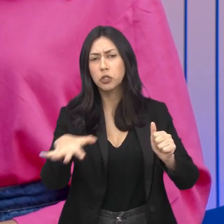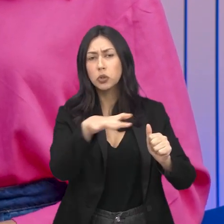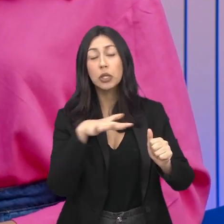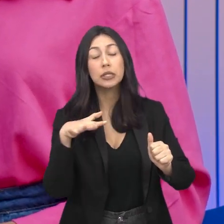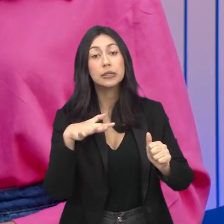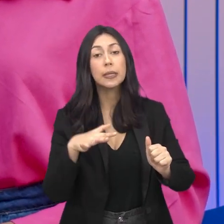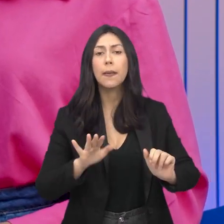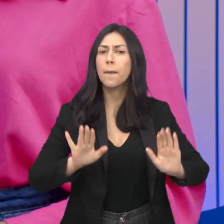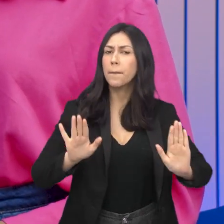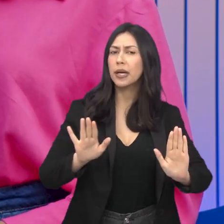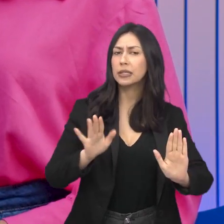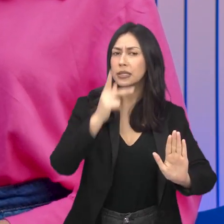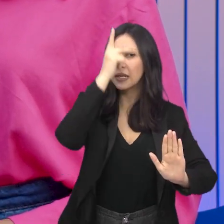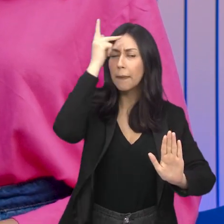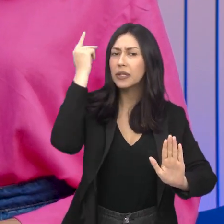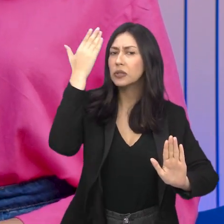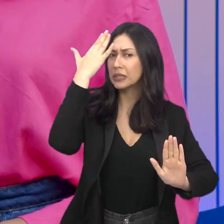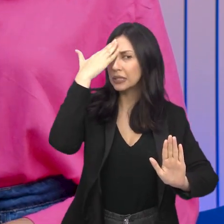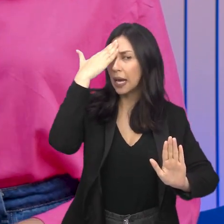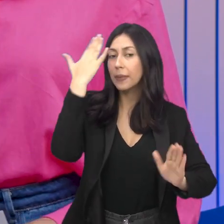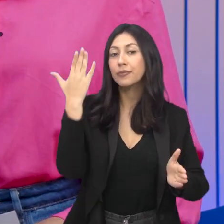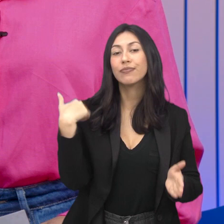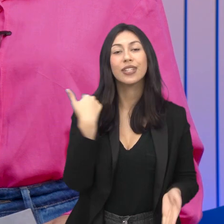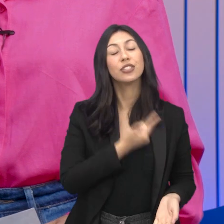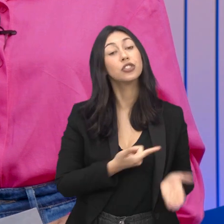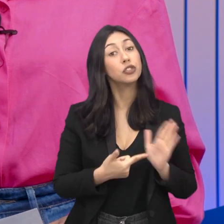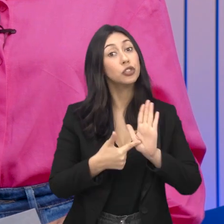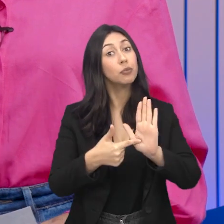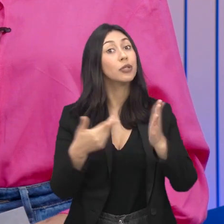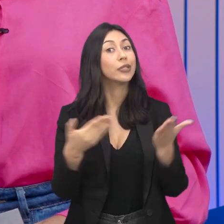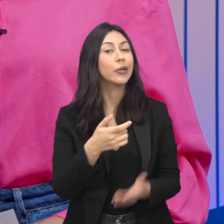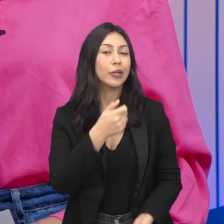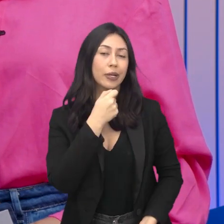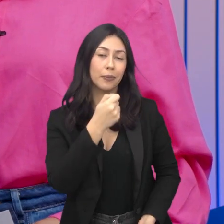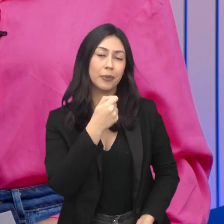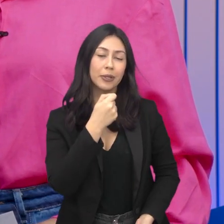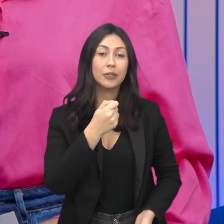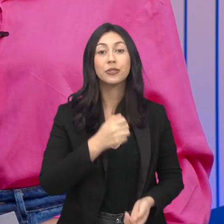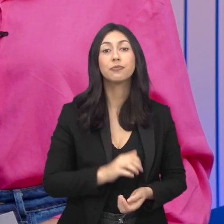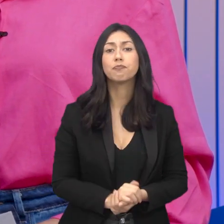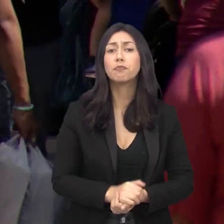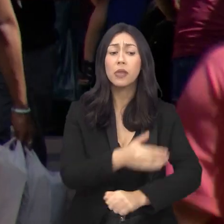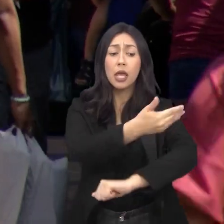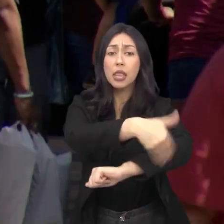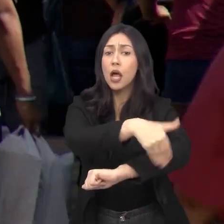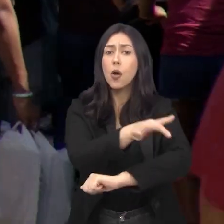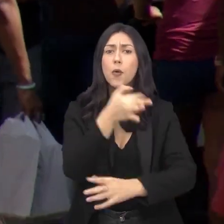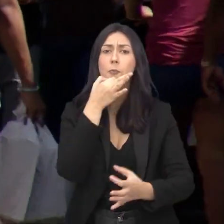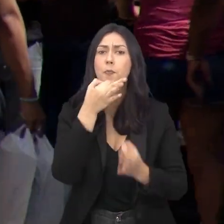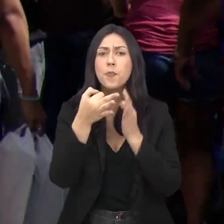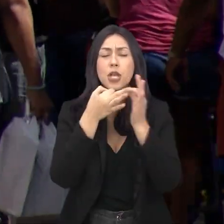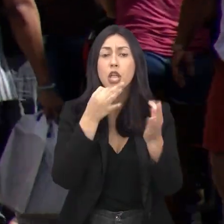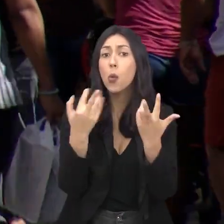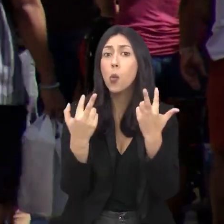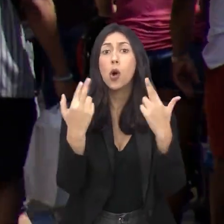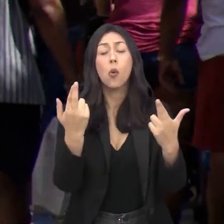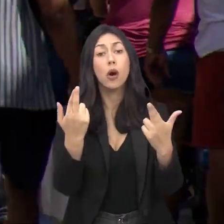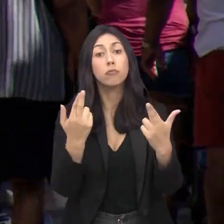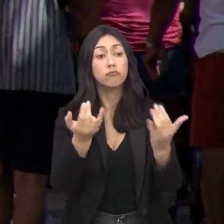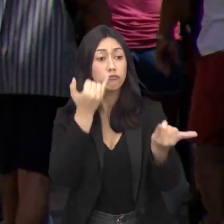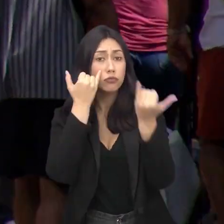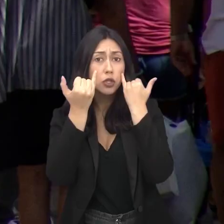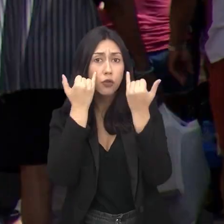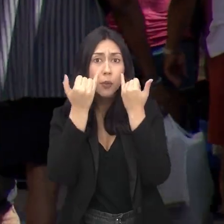municipal. Mas será que as pessoas sabem disso? A gente te mostra agora na reportagem. Nas ruas, a opinião é a mesma.